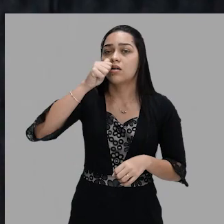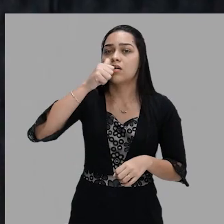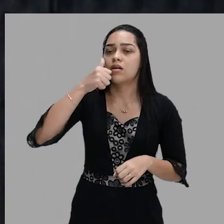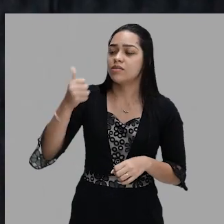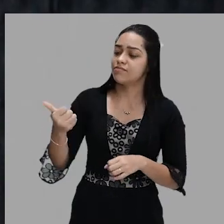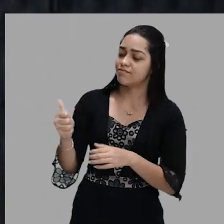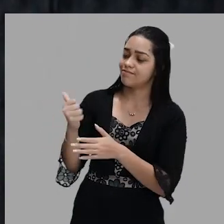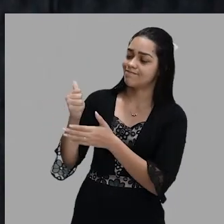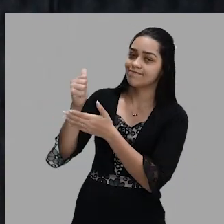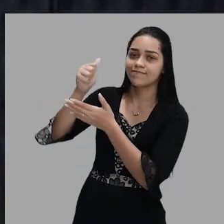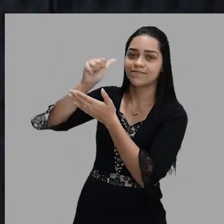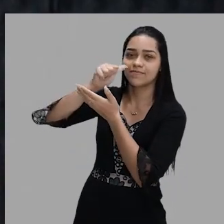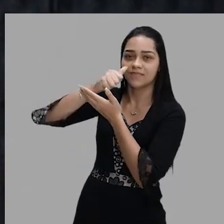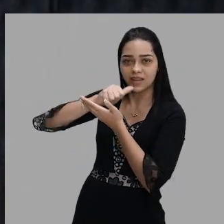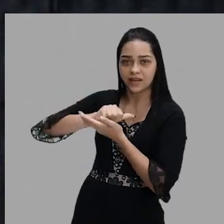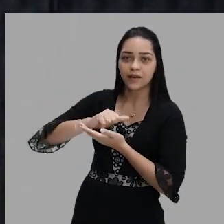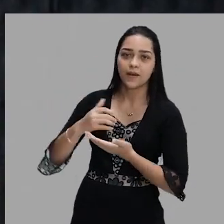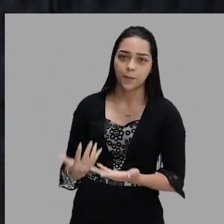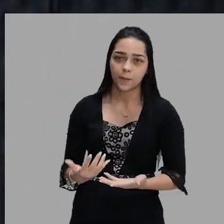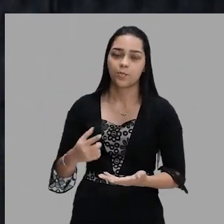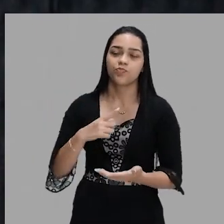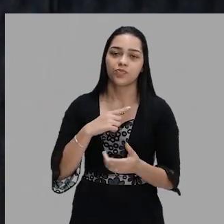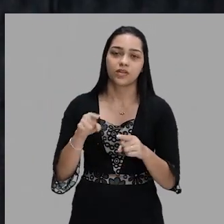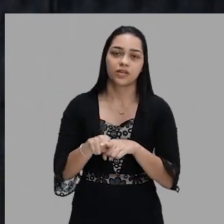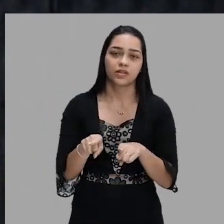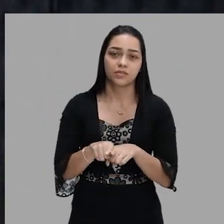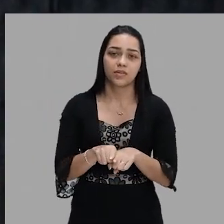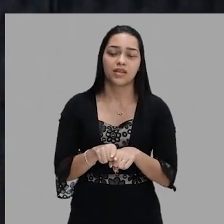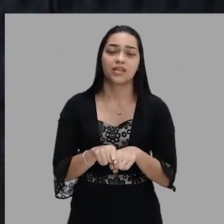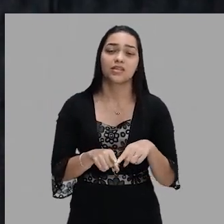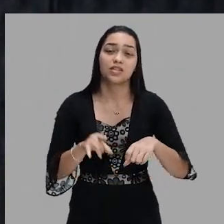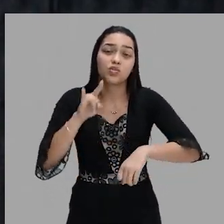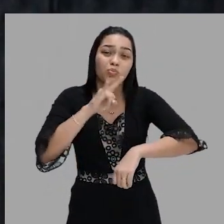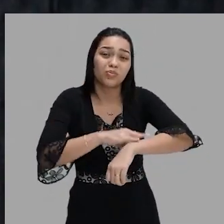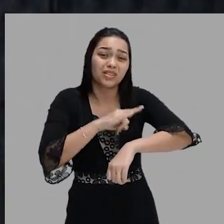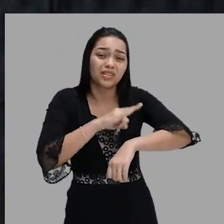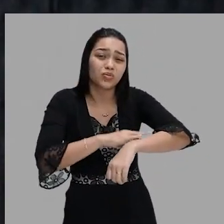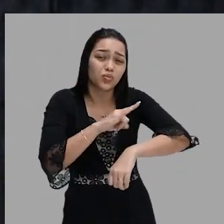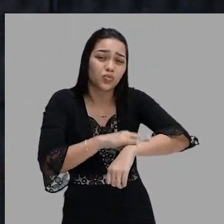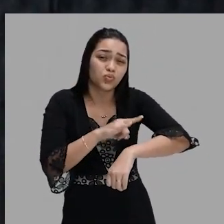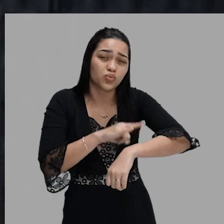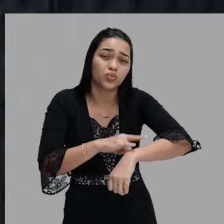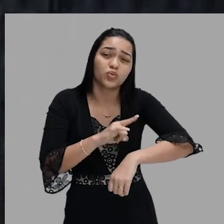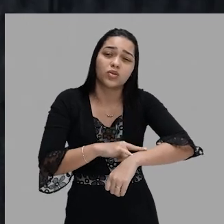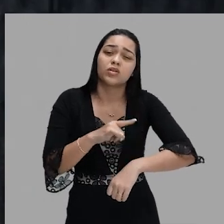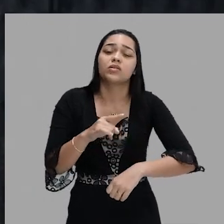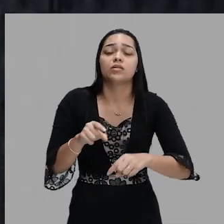segurar um copo, né? Vai ter incontinência urinária. Lembrando que